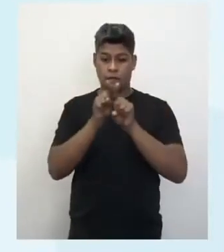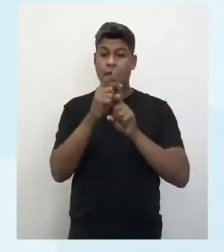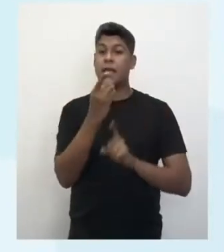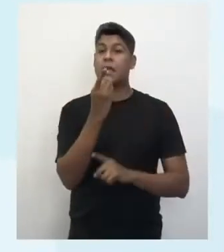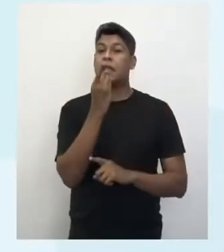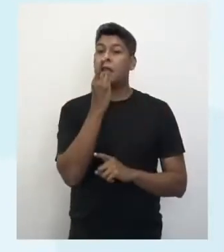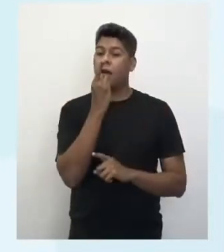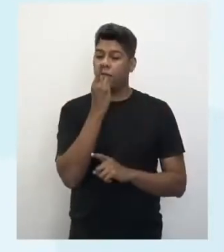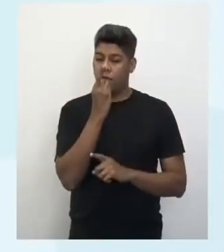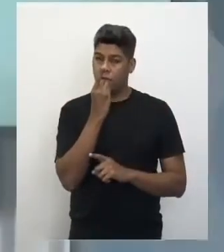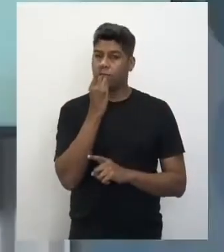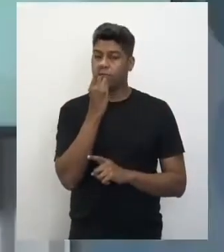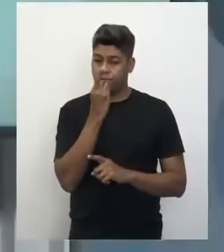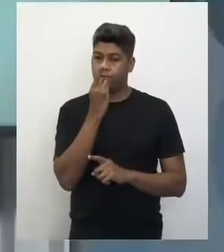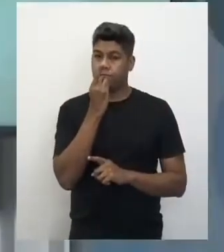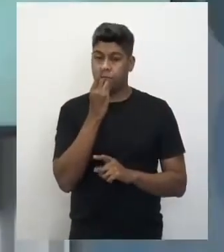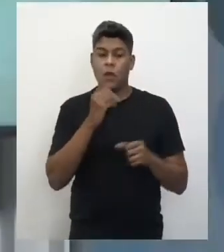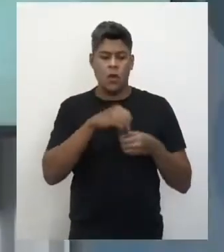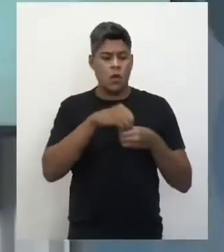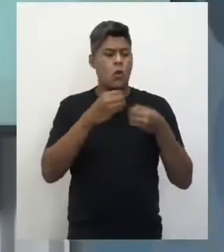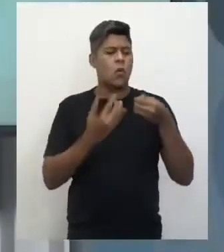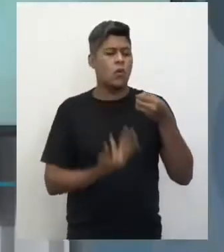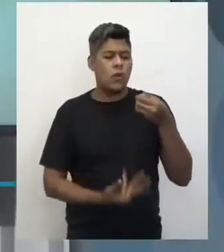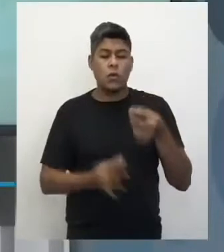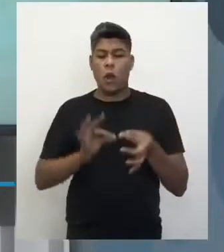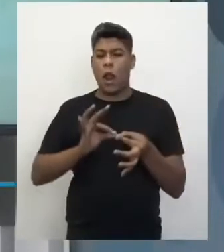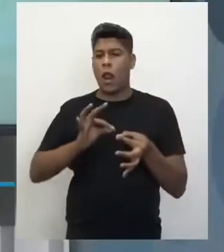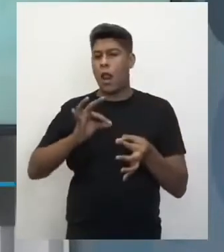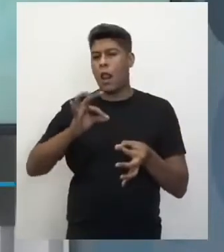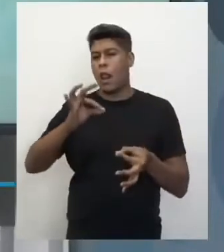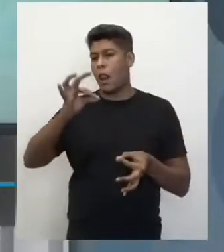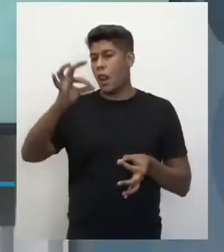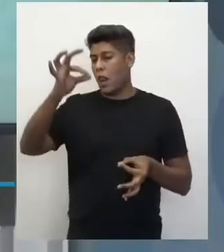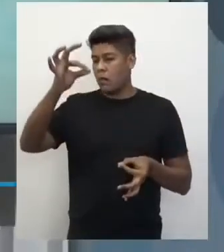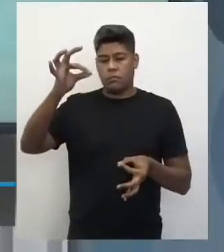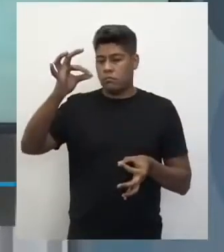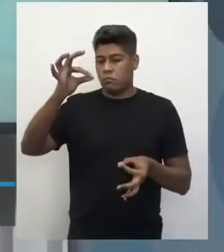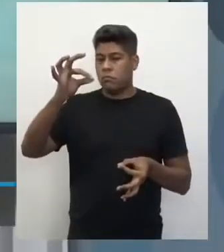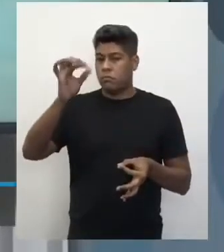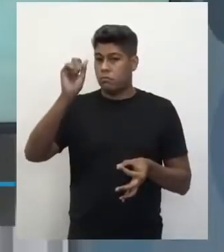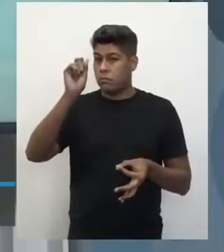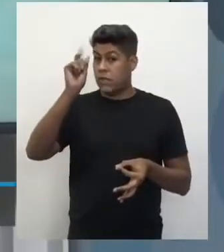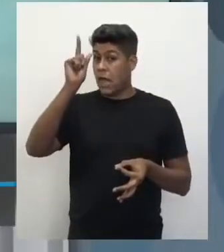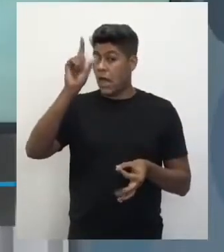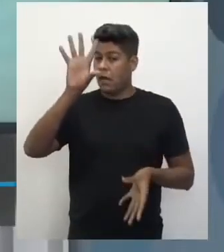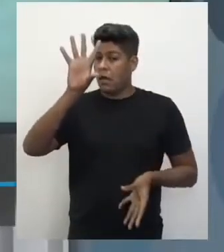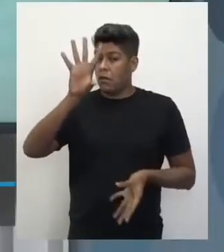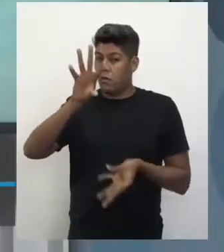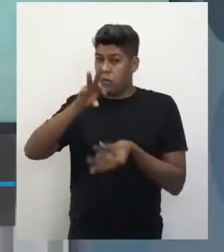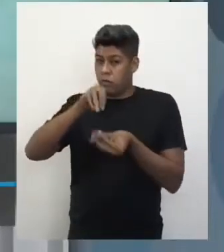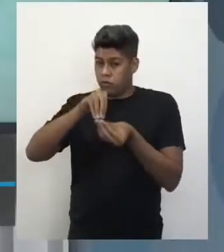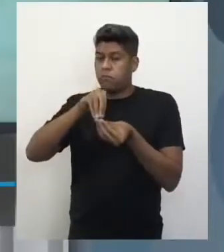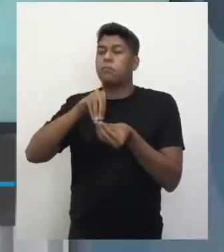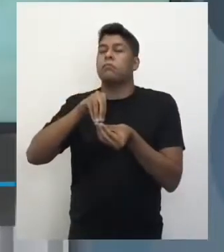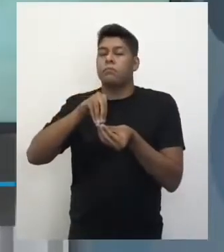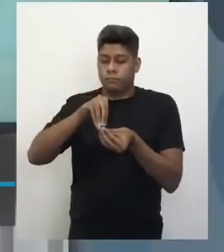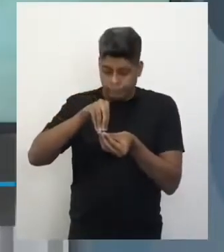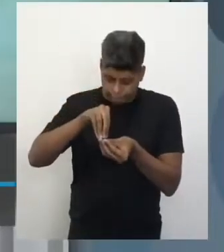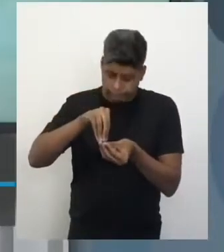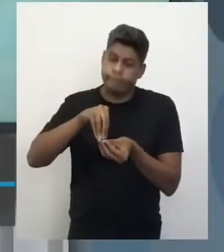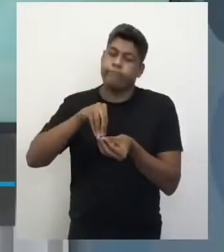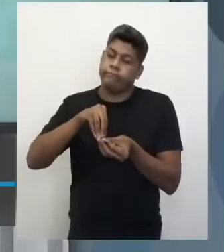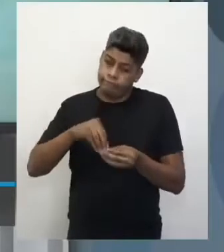Darwin. É claro, né, que o conteúdo seria muito extenso, então a gente vai fazer de uma forma bem tranquila, dar aquele start, né,